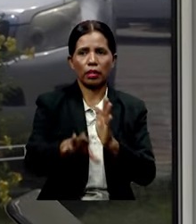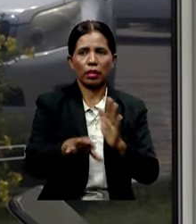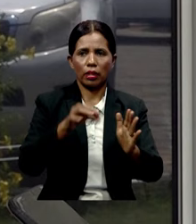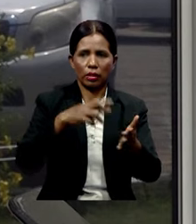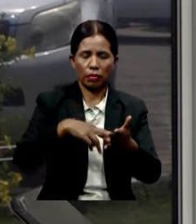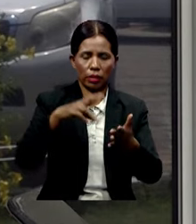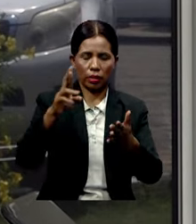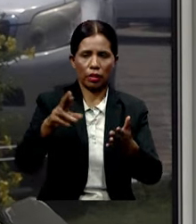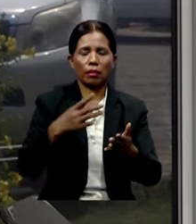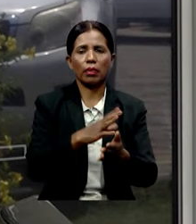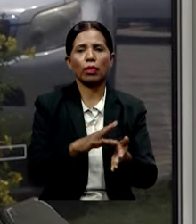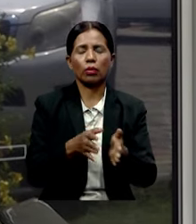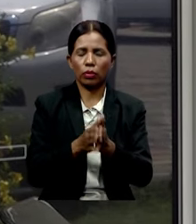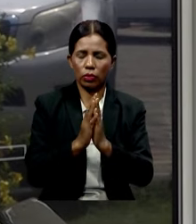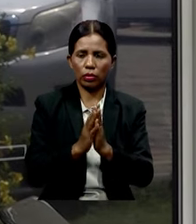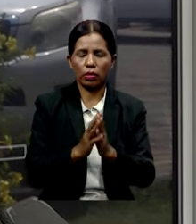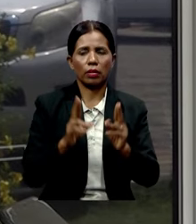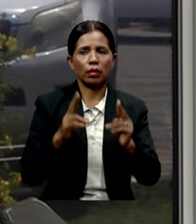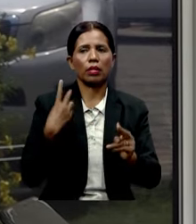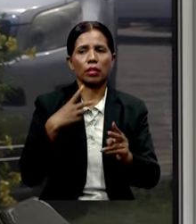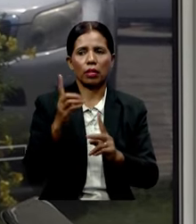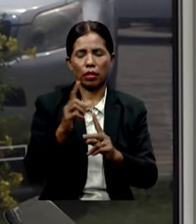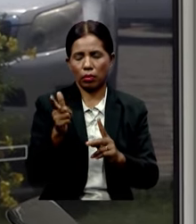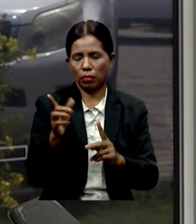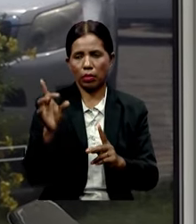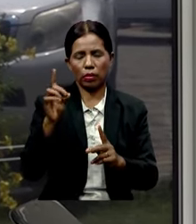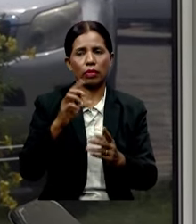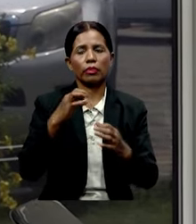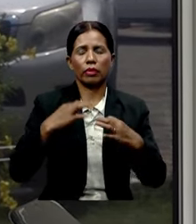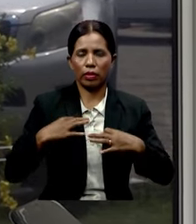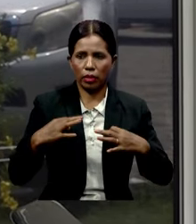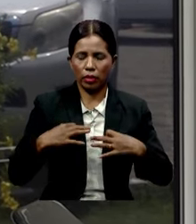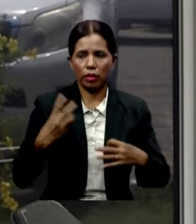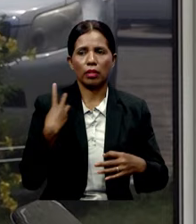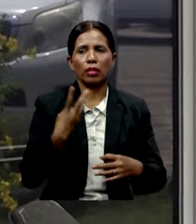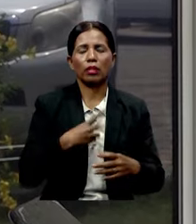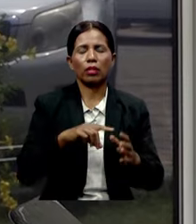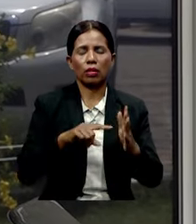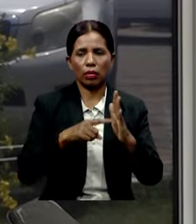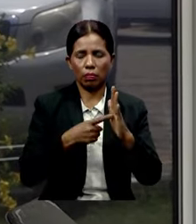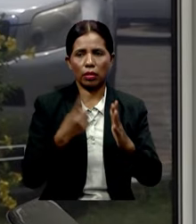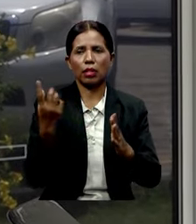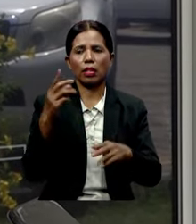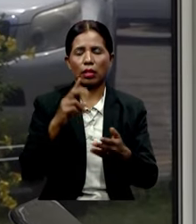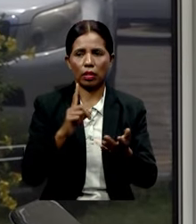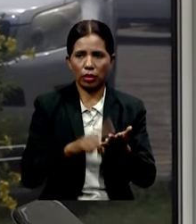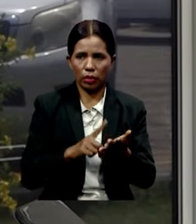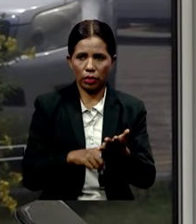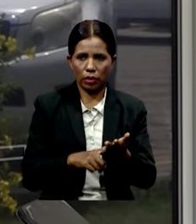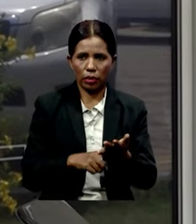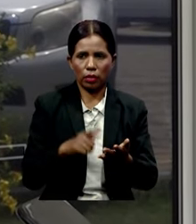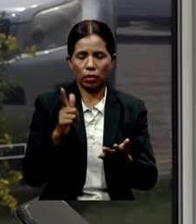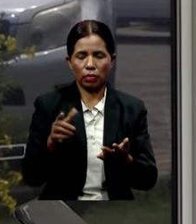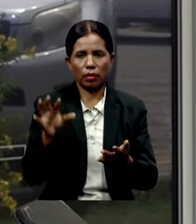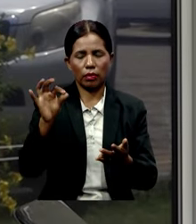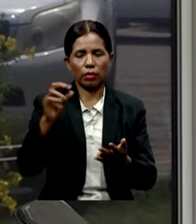aprovação ba pedido urgência a banca está tendo cata de 28 feriado de 28 de 20 feriado então como essa fil fale discussão ia dia